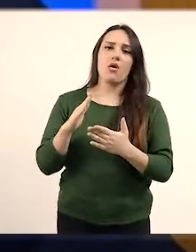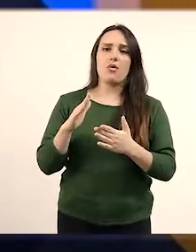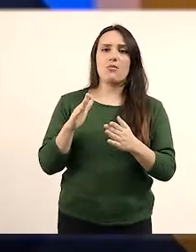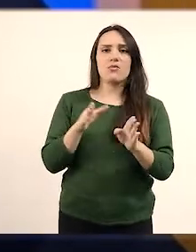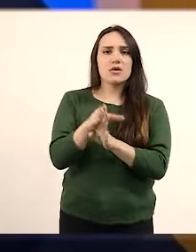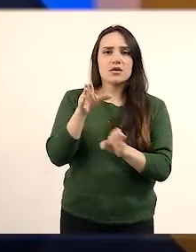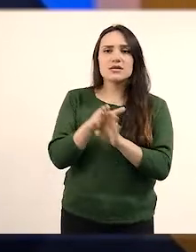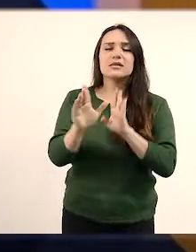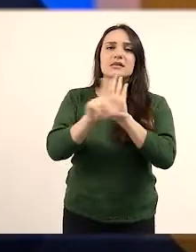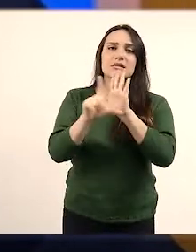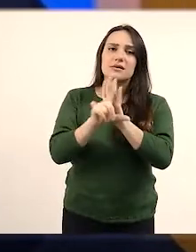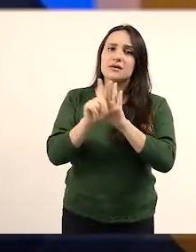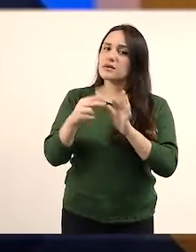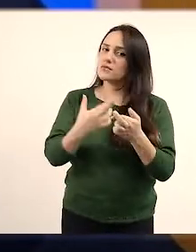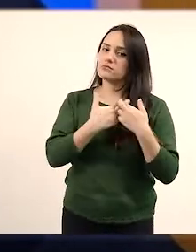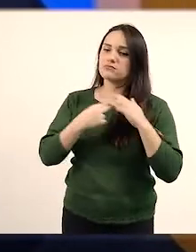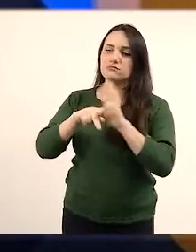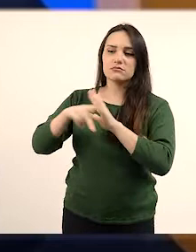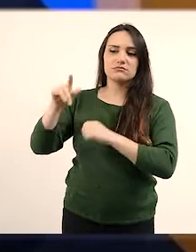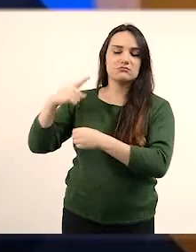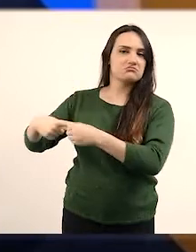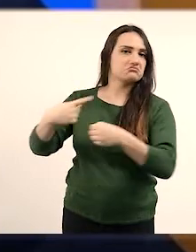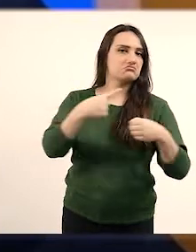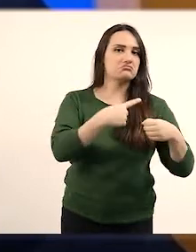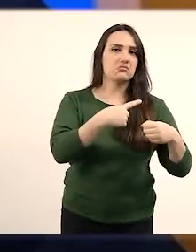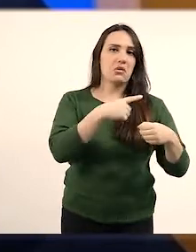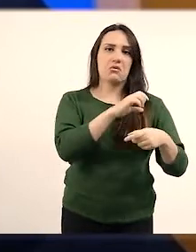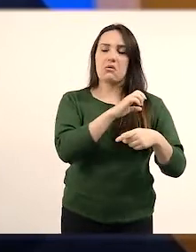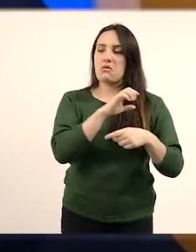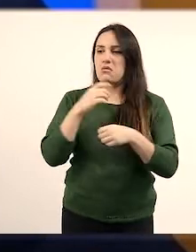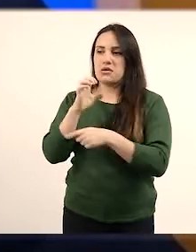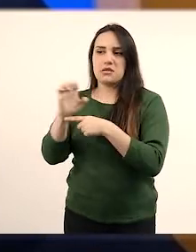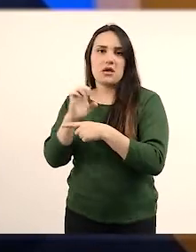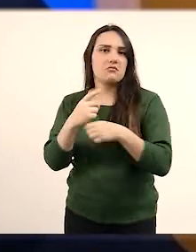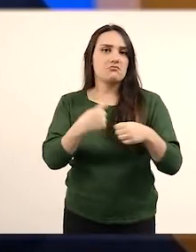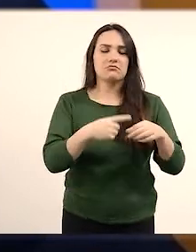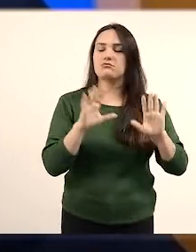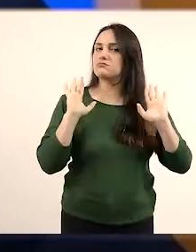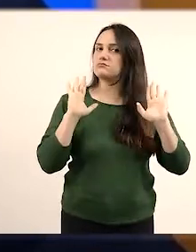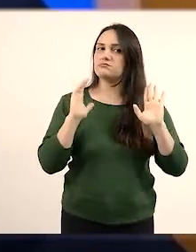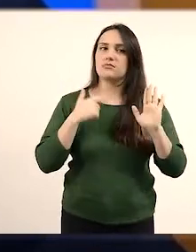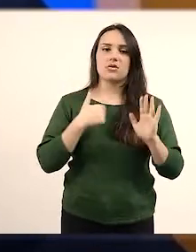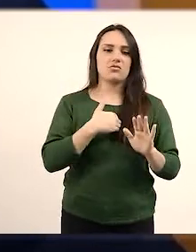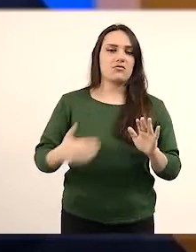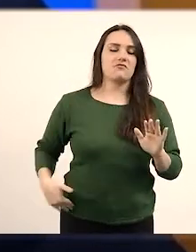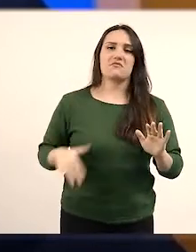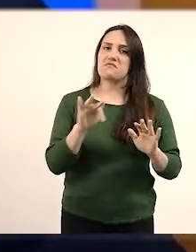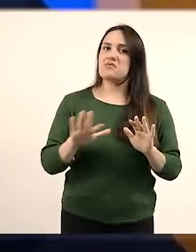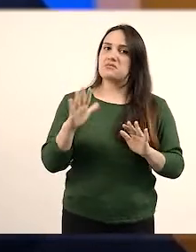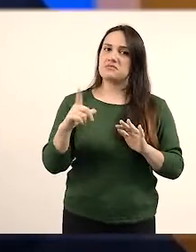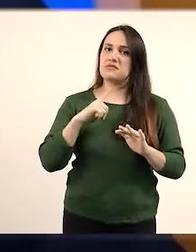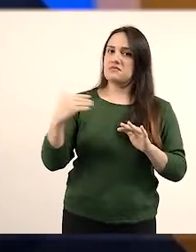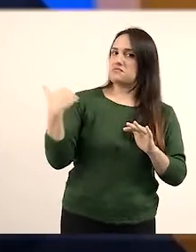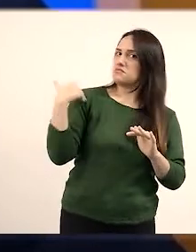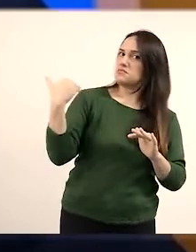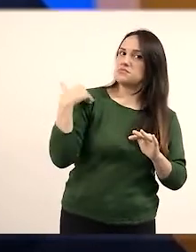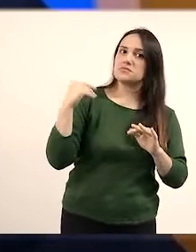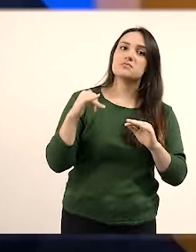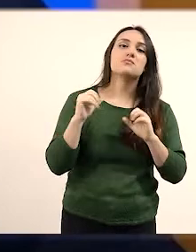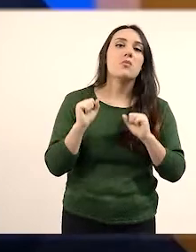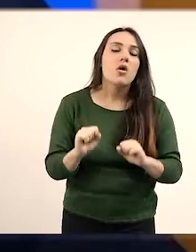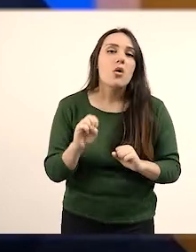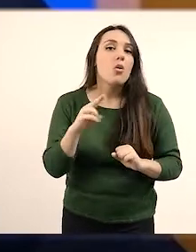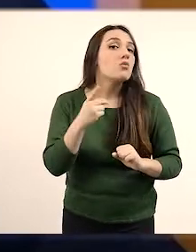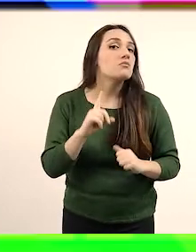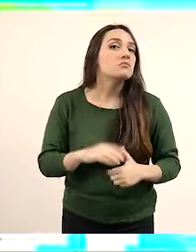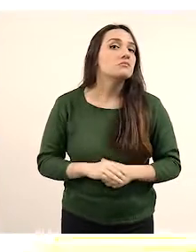ou não, são de responsabilidade exclusiva dos mesmos. O governo federal não foi consultado sobre sua